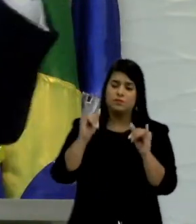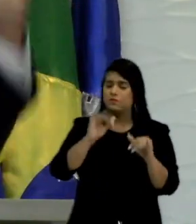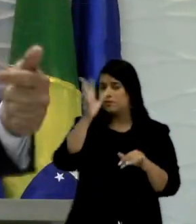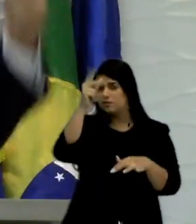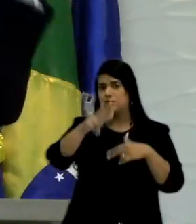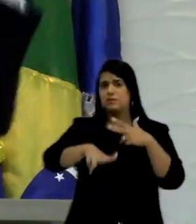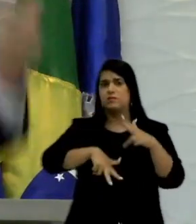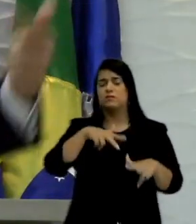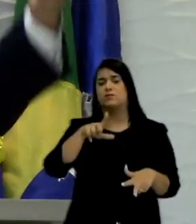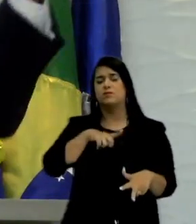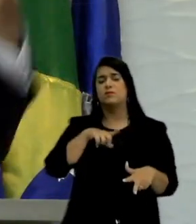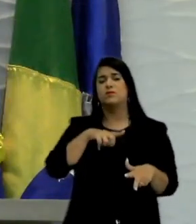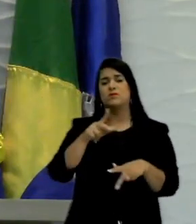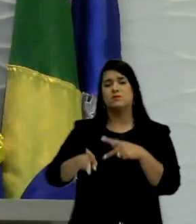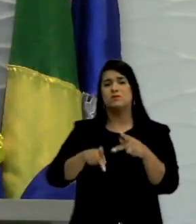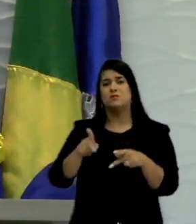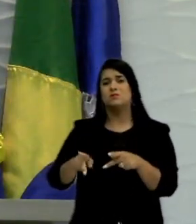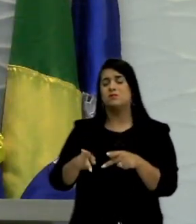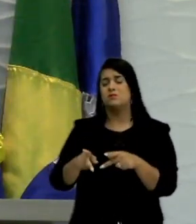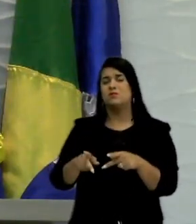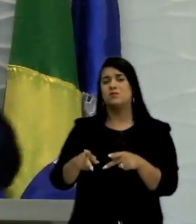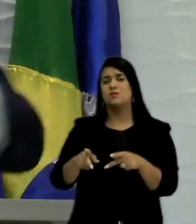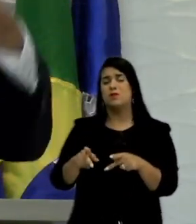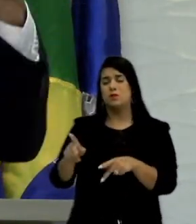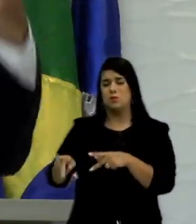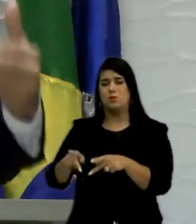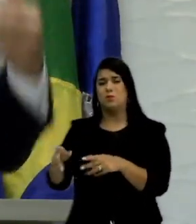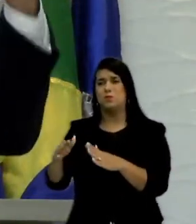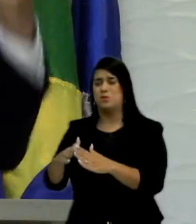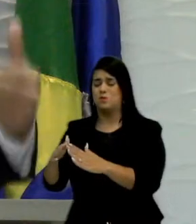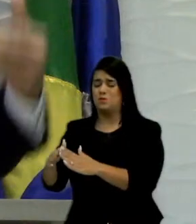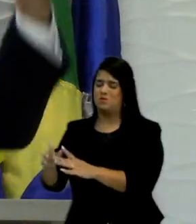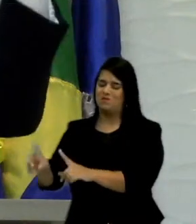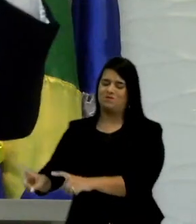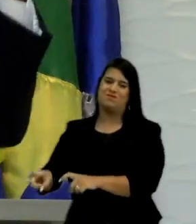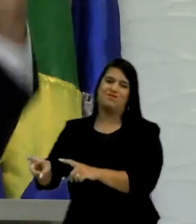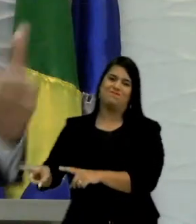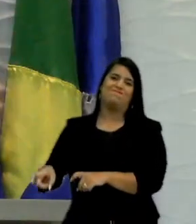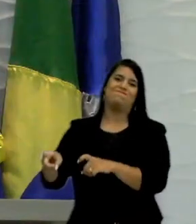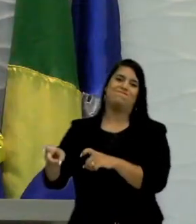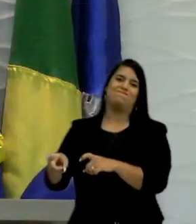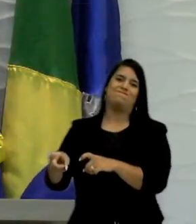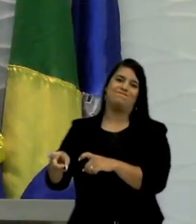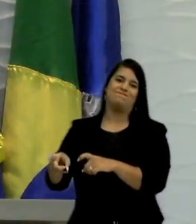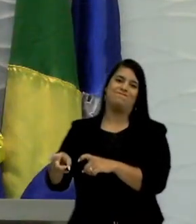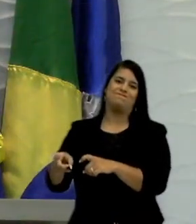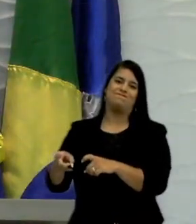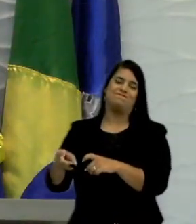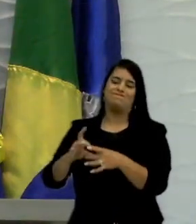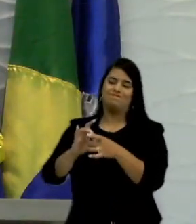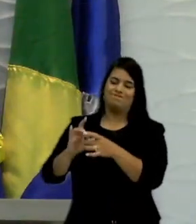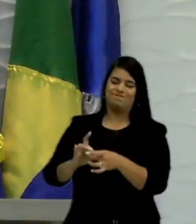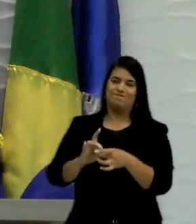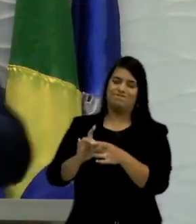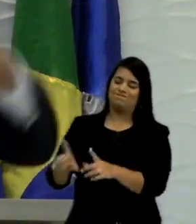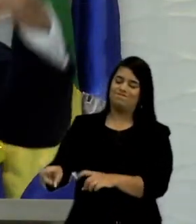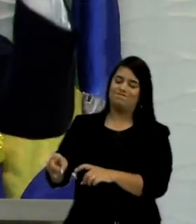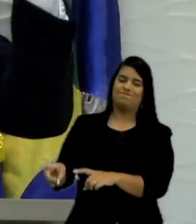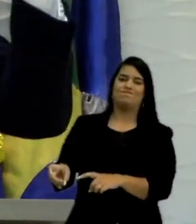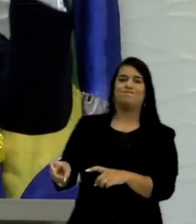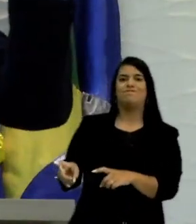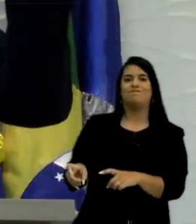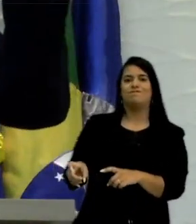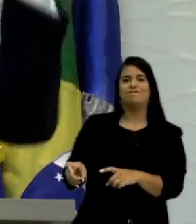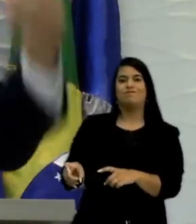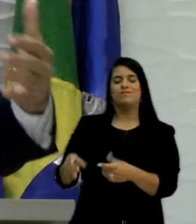tem um povo que a metade mora na zona rural. A sua população está inteiramente ligada à zona rural do nosso município, que fazemos